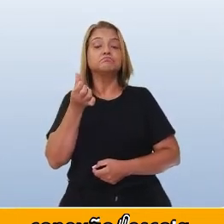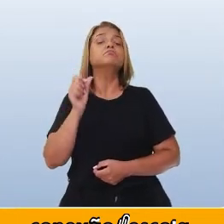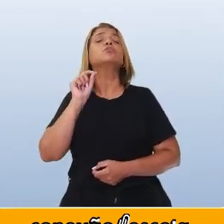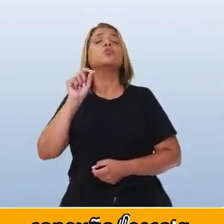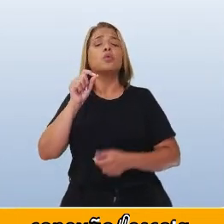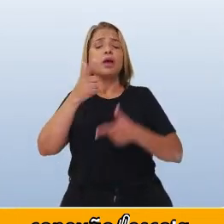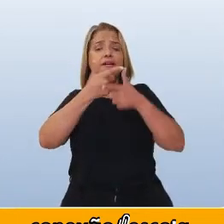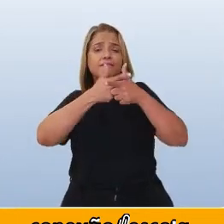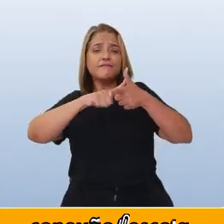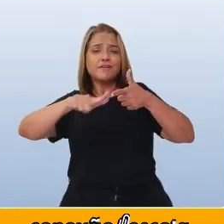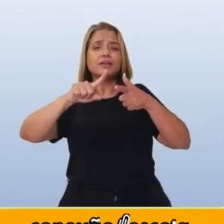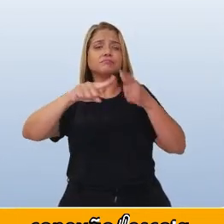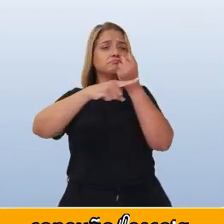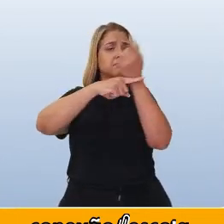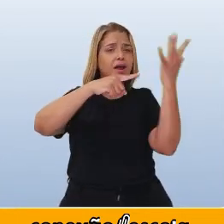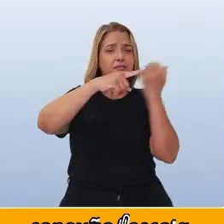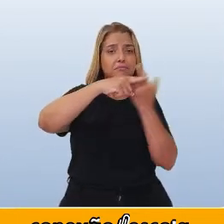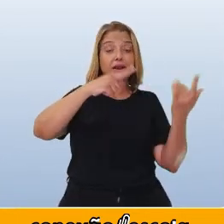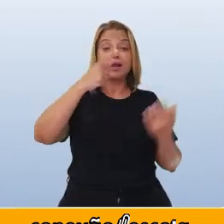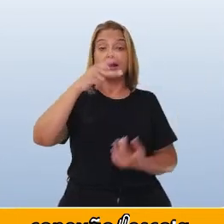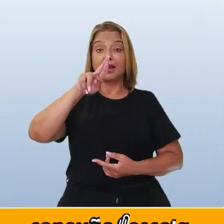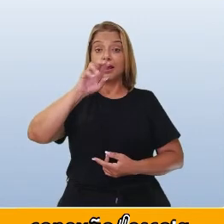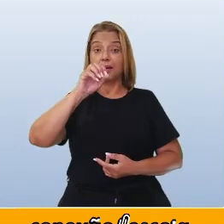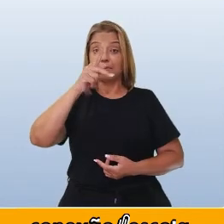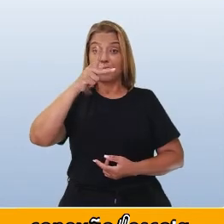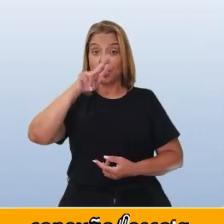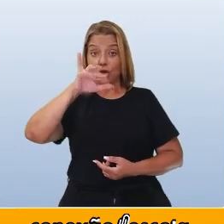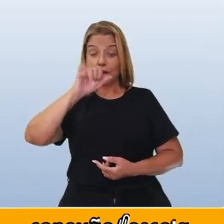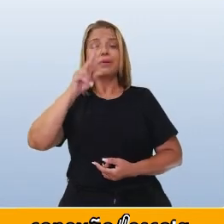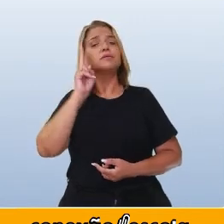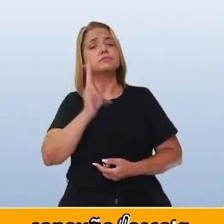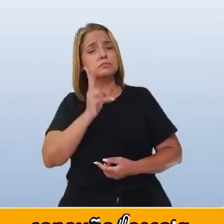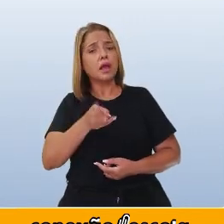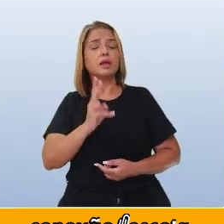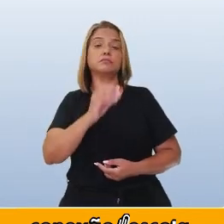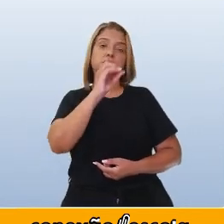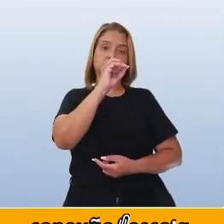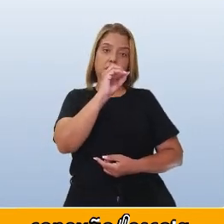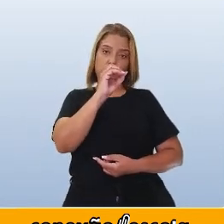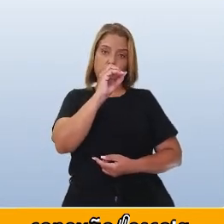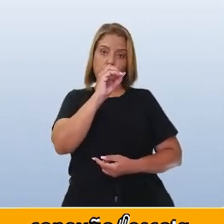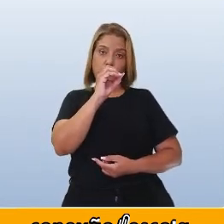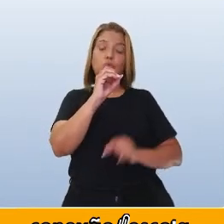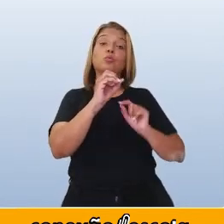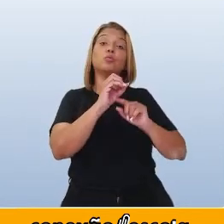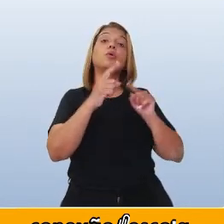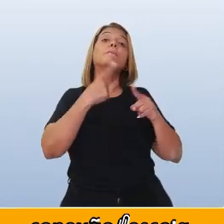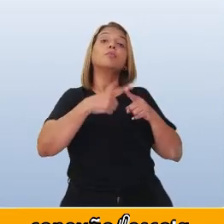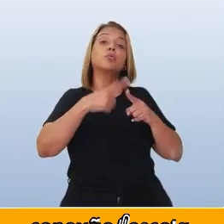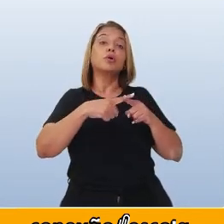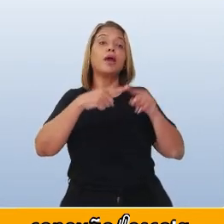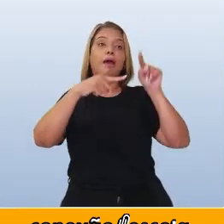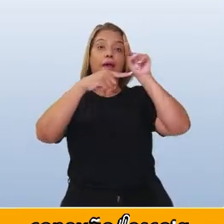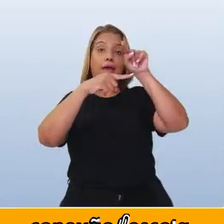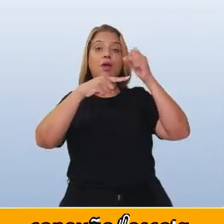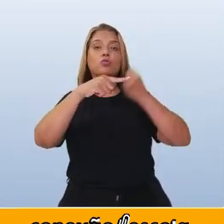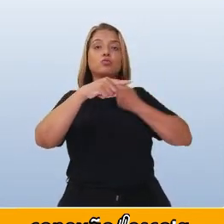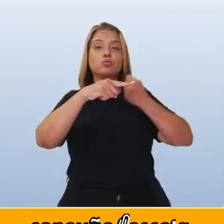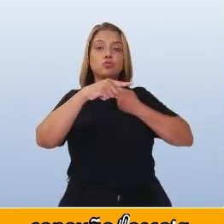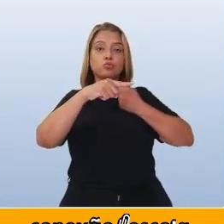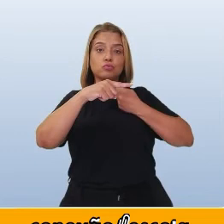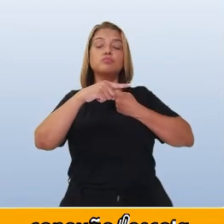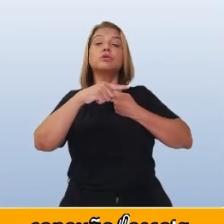a forma decimal delas sempre vai iniciar com o algarismo 0, já que o numerador é maior, né? Quanto às